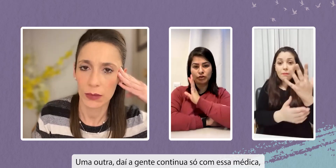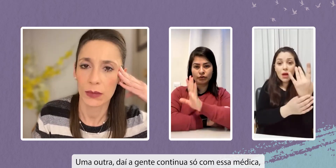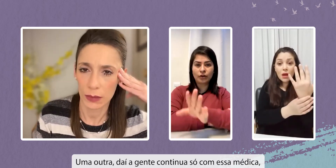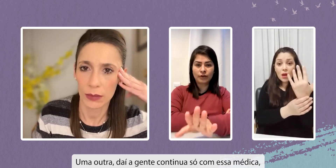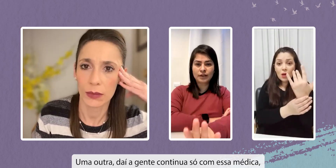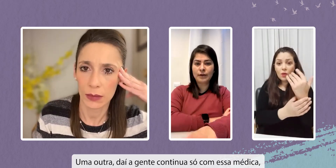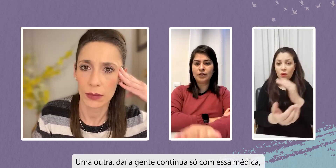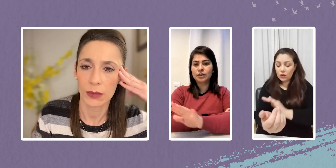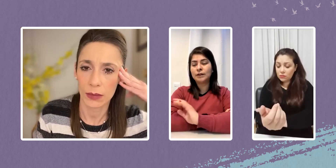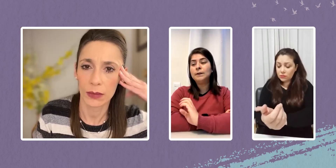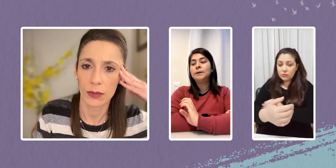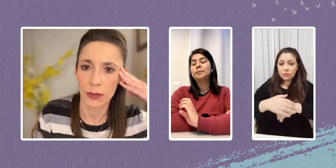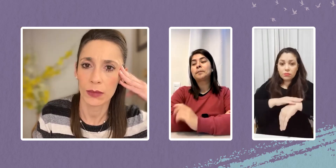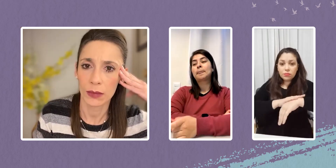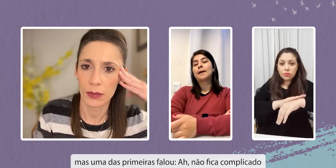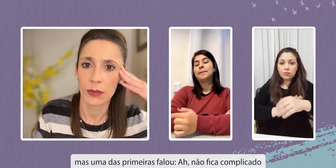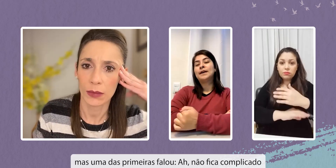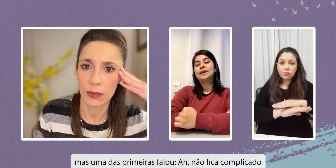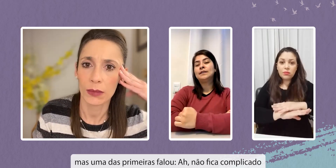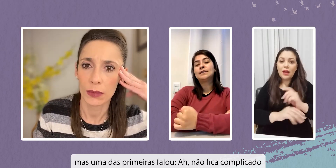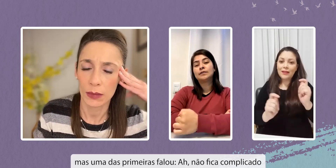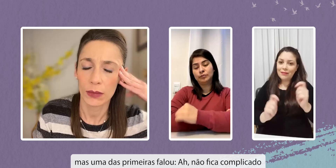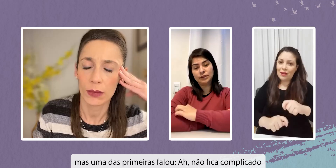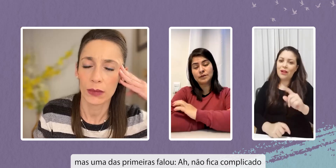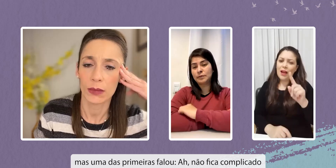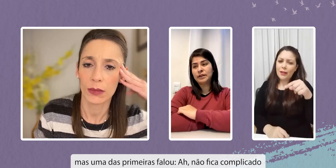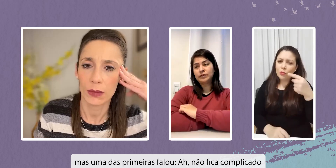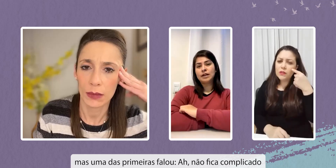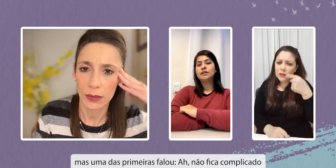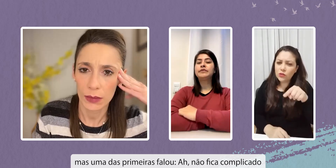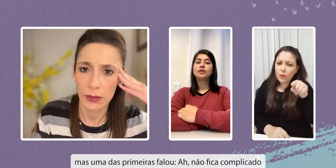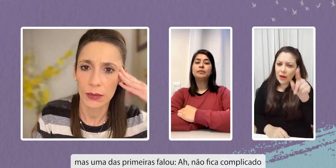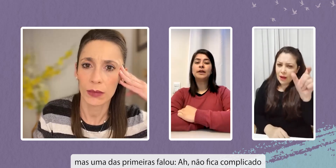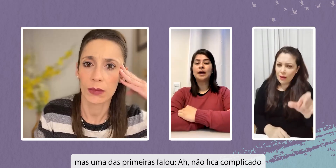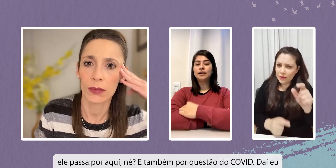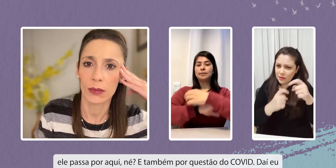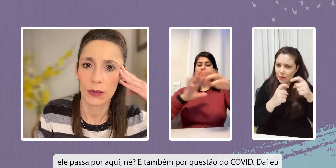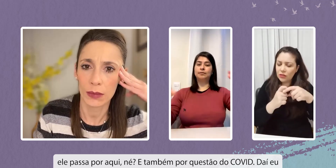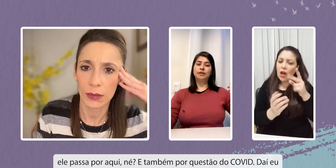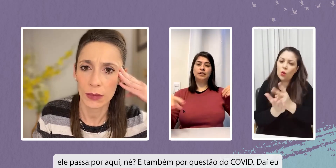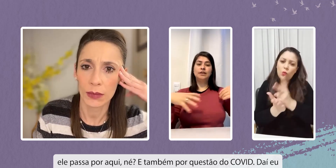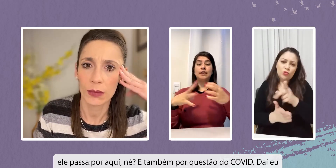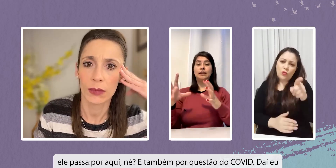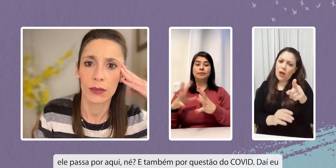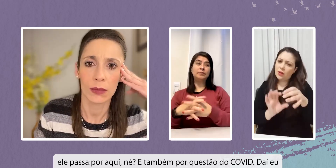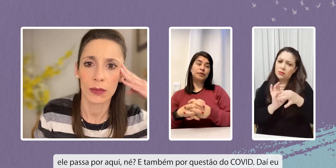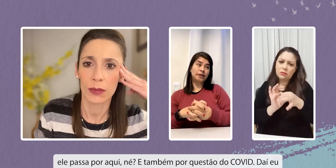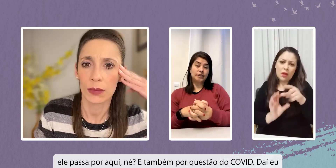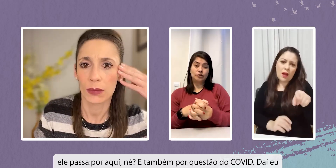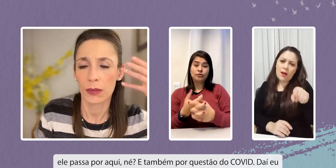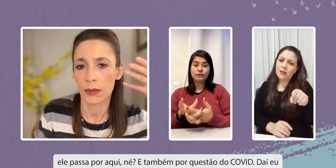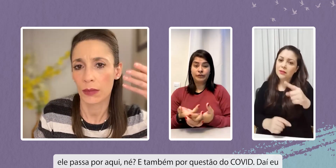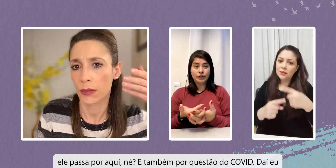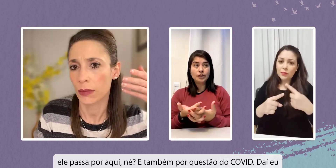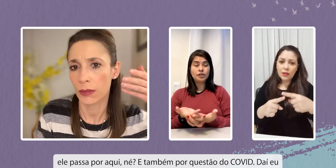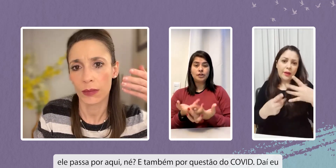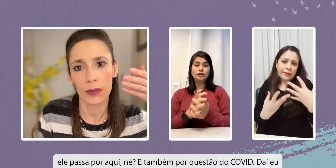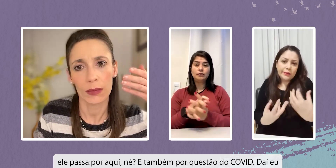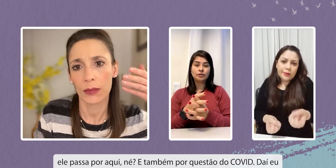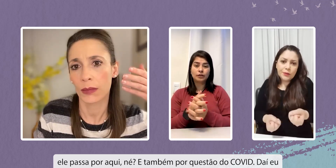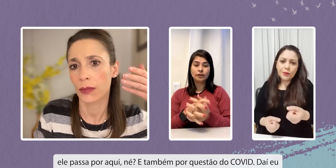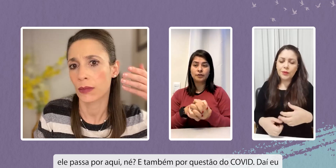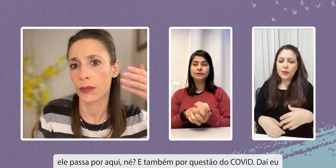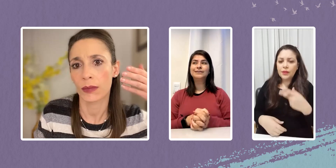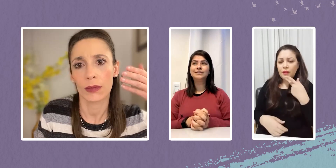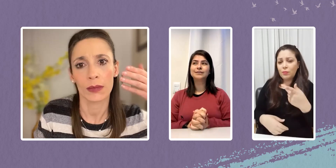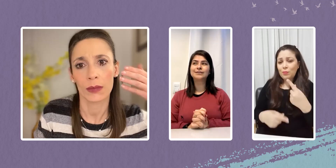a gente continuou só com essa médica. Mas uma das primeiras falou, não, fica complicado ele passar por aqui, né? E também por questão do Covid,